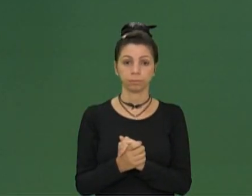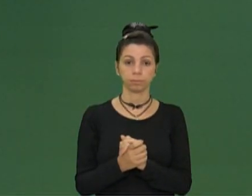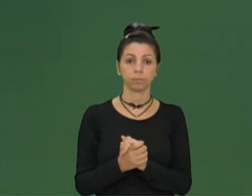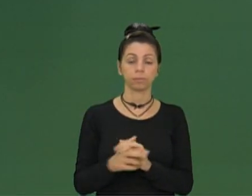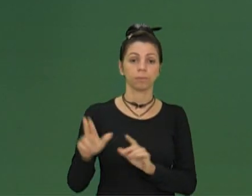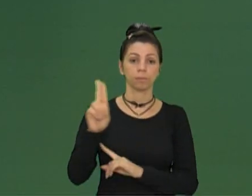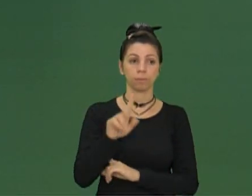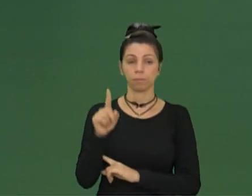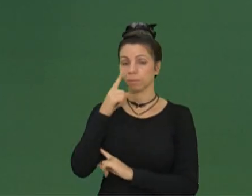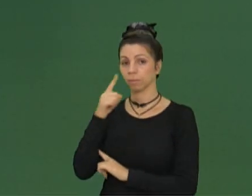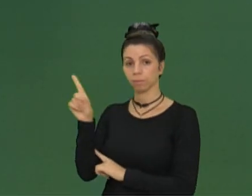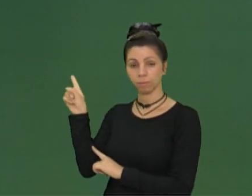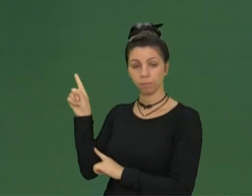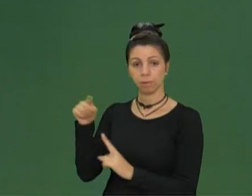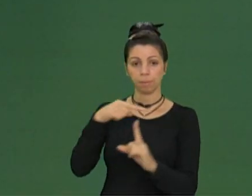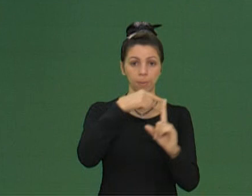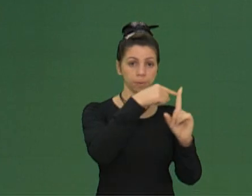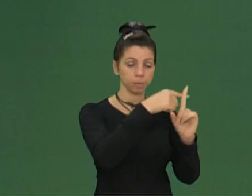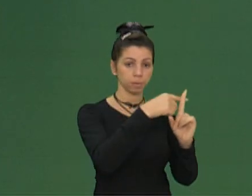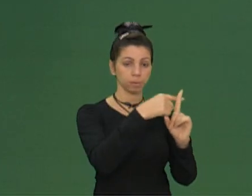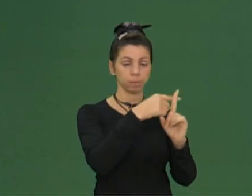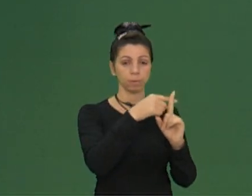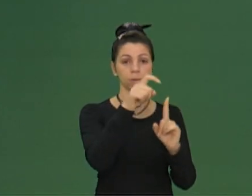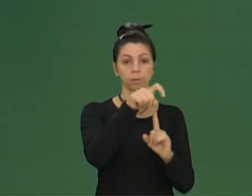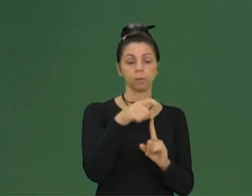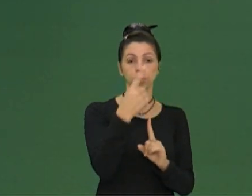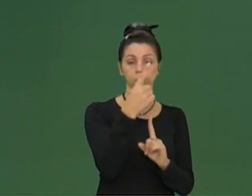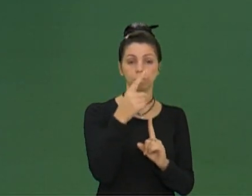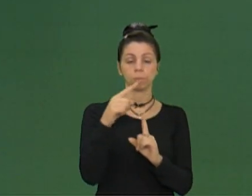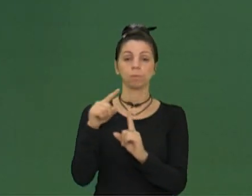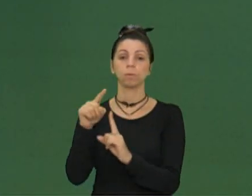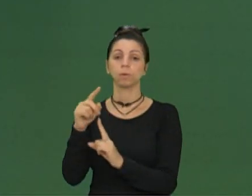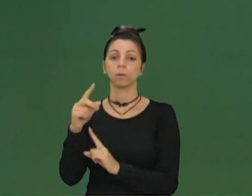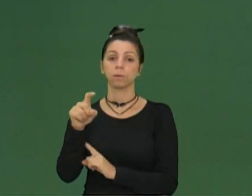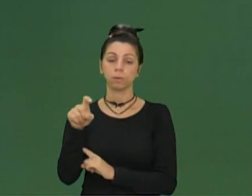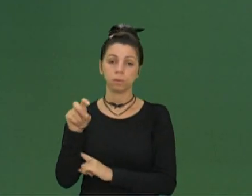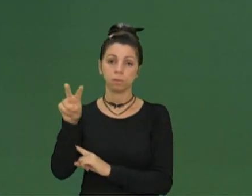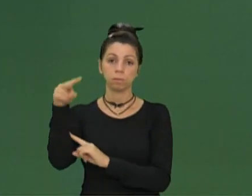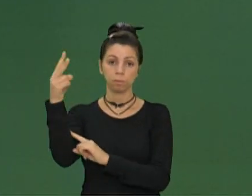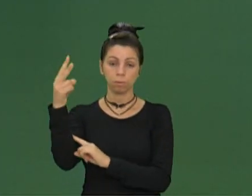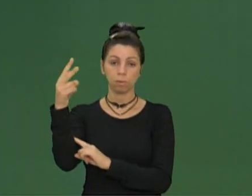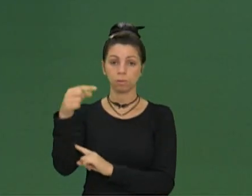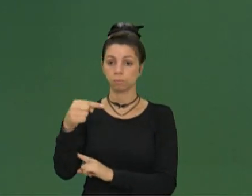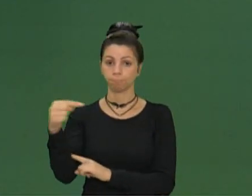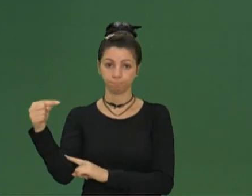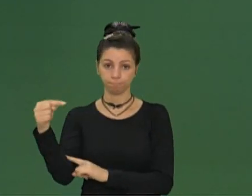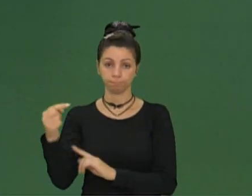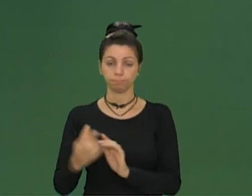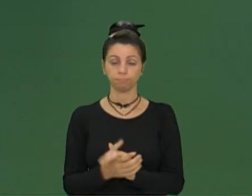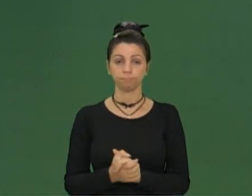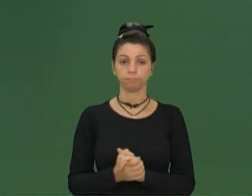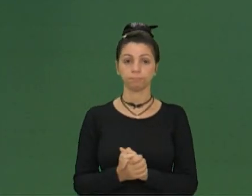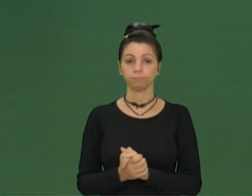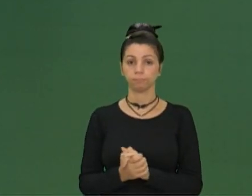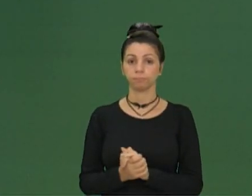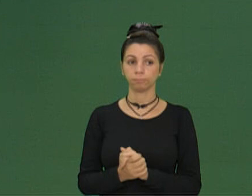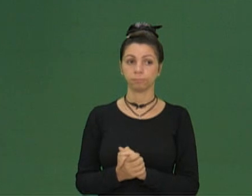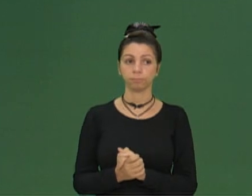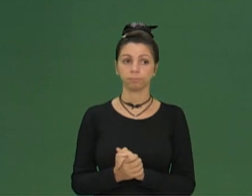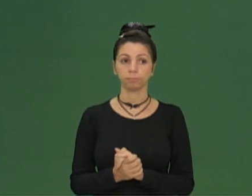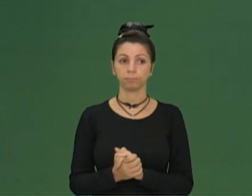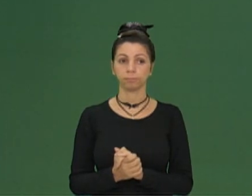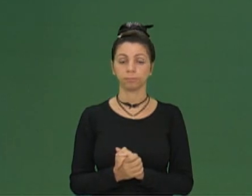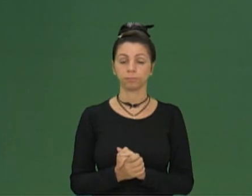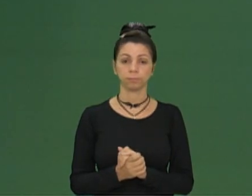x' o positivo e para o x duas linhas o negativo. Eu posso só expressar dessa forma, 1 mais raiz de 5